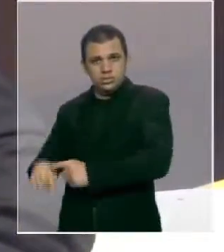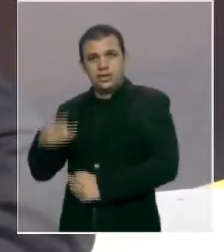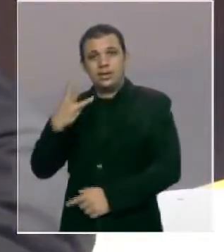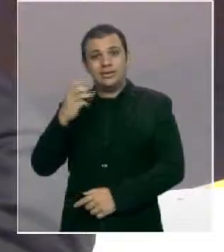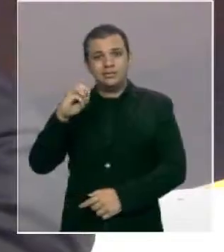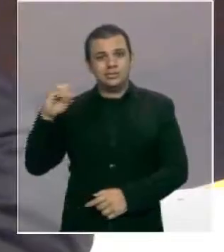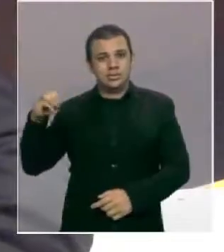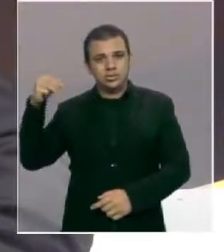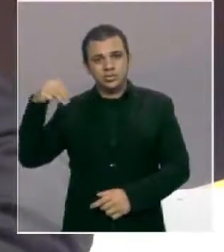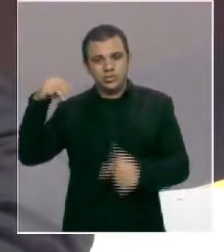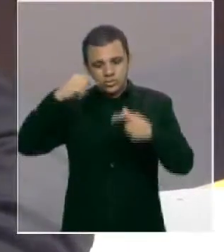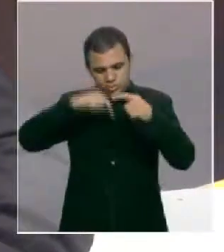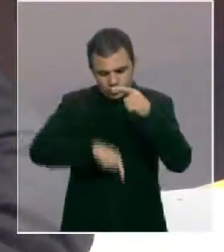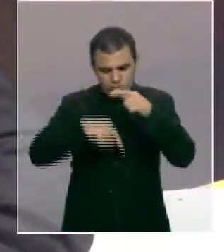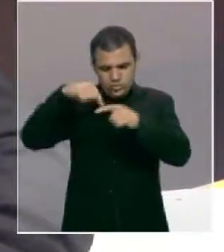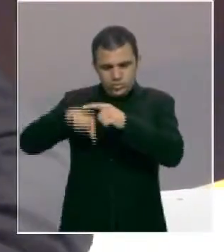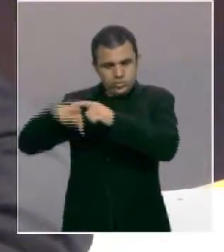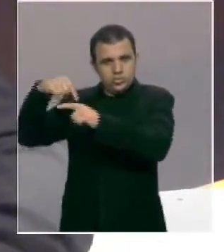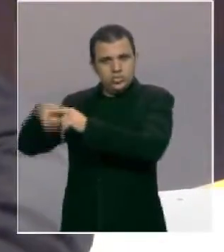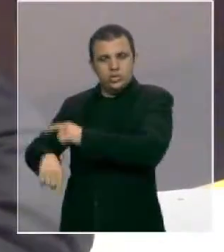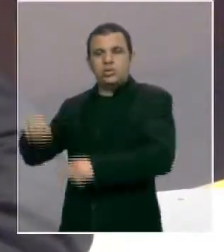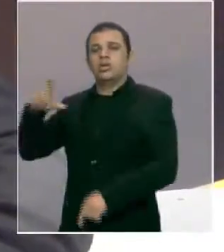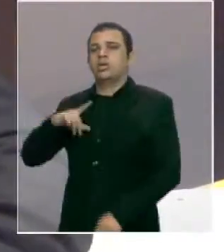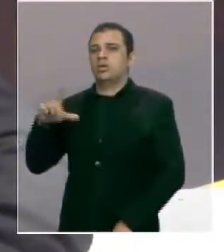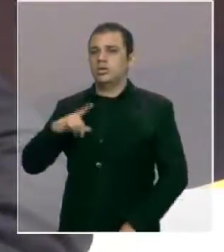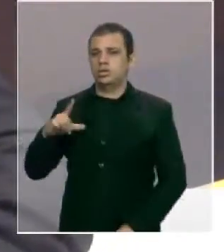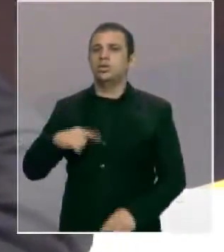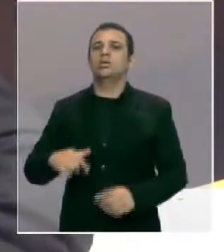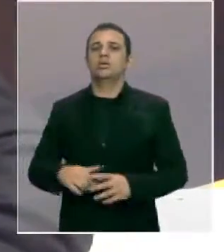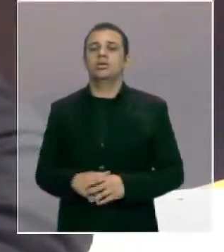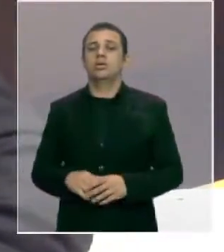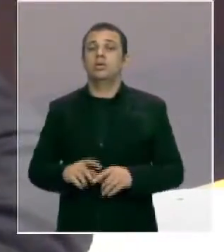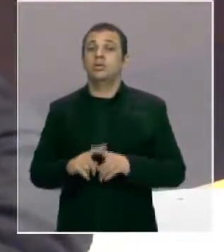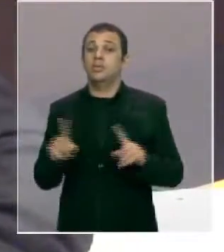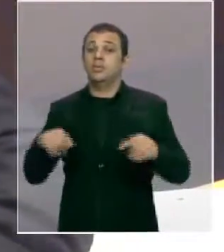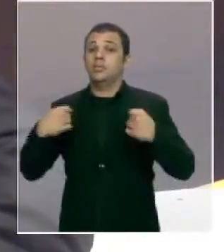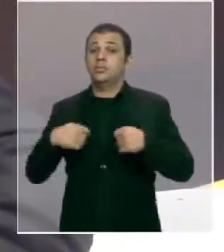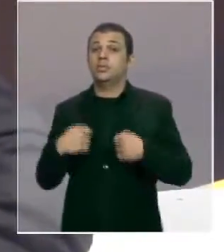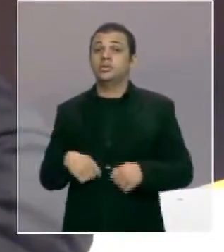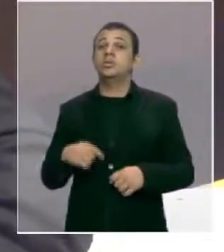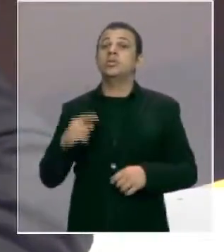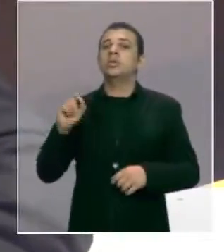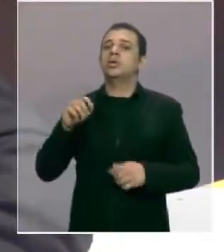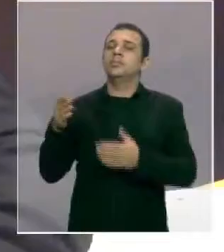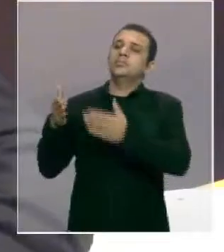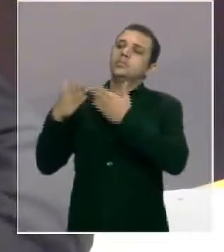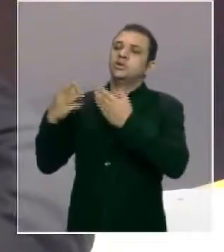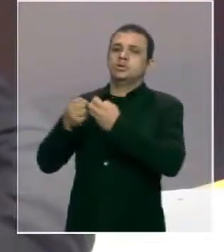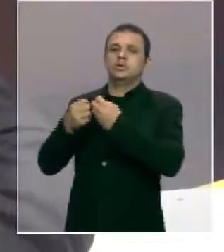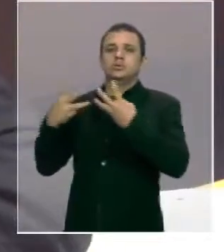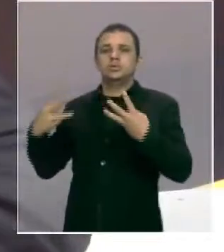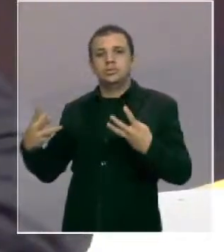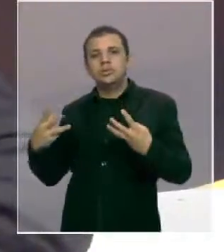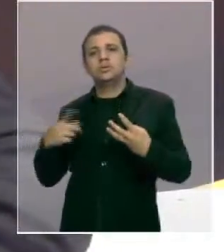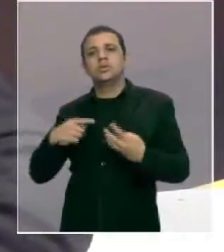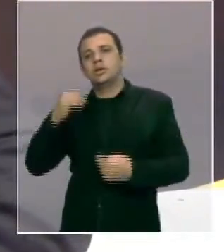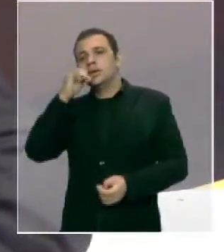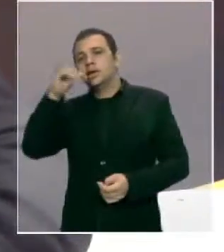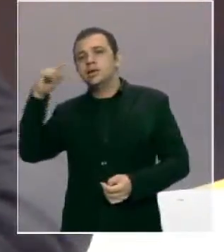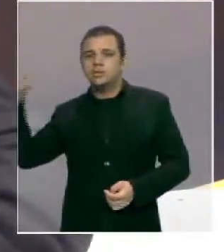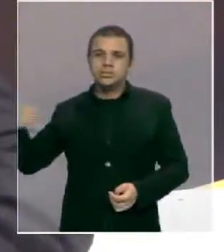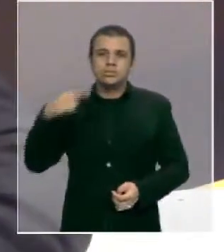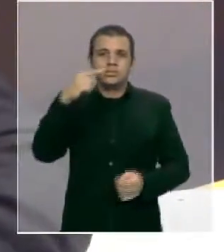atitude e pedir para que a SEMAR fizesse a ligação e colocasse esses poços à disposição do